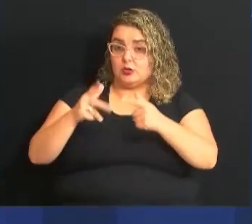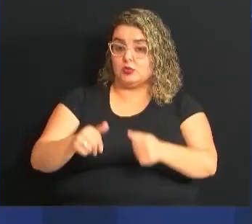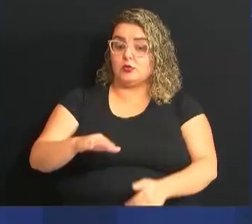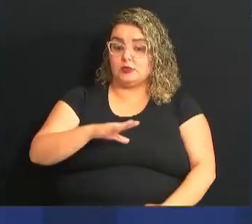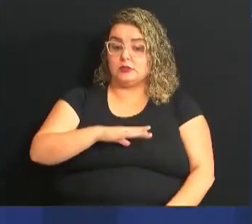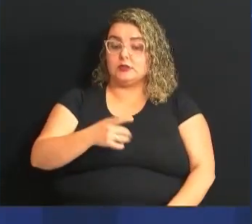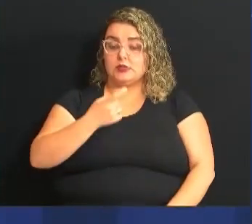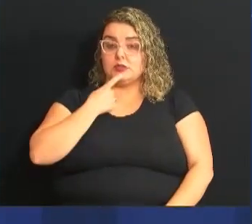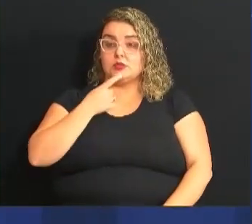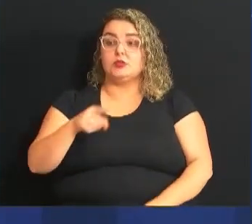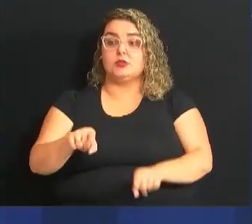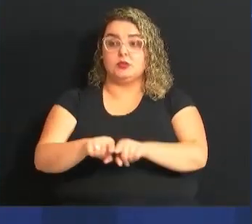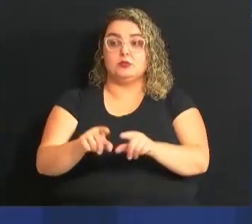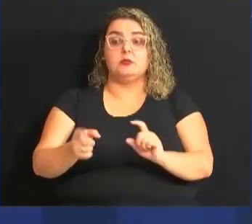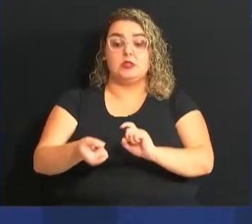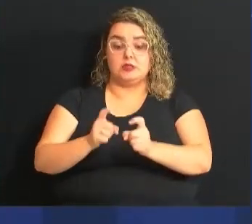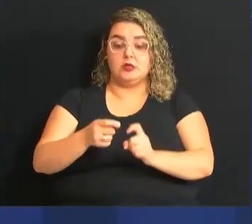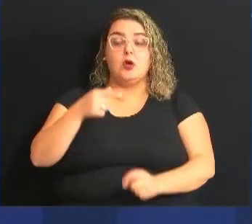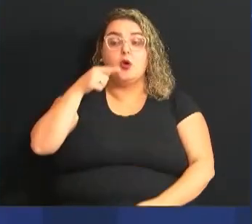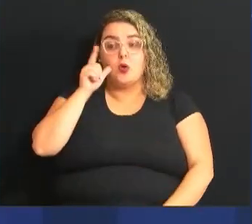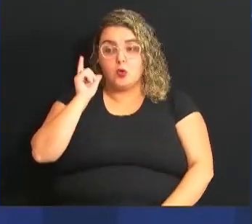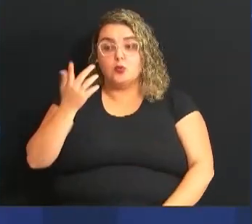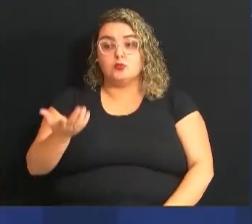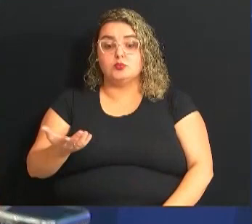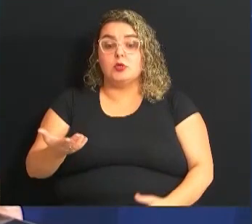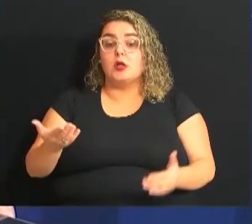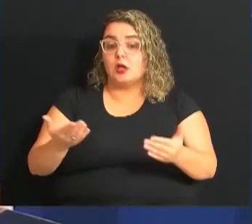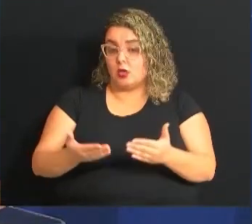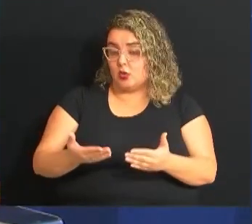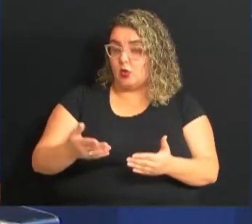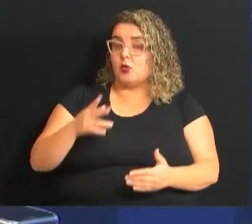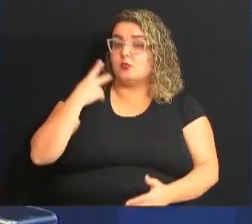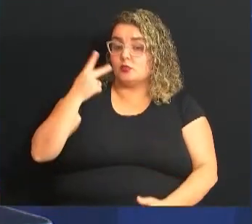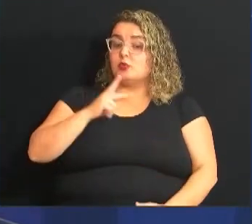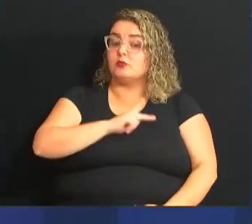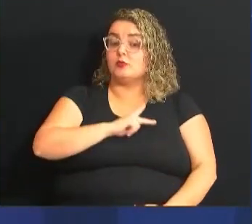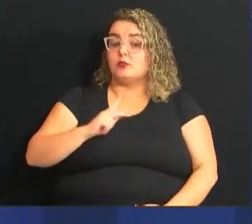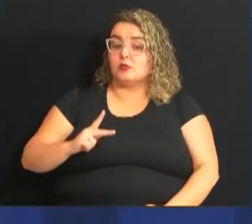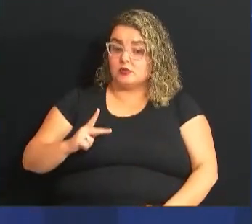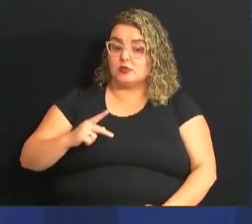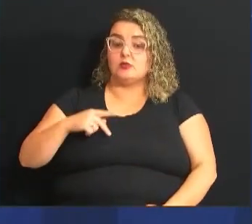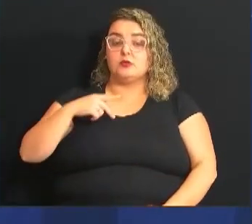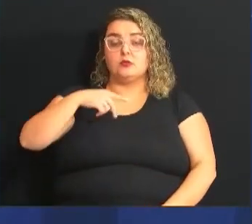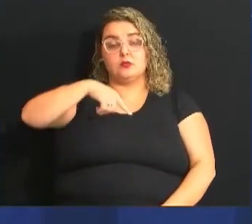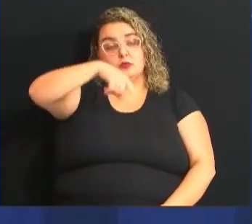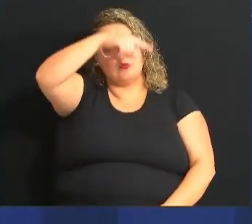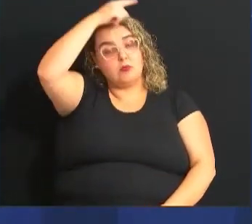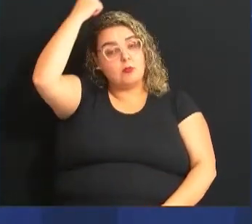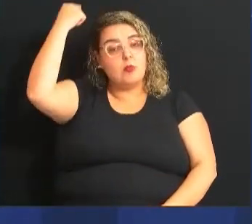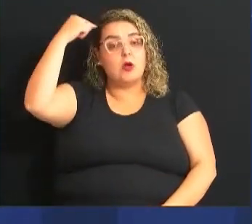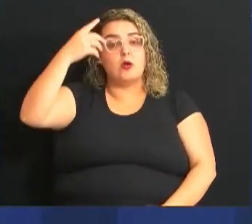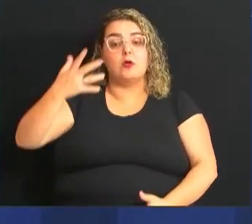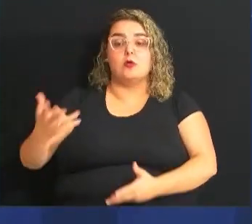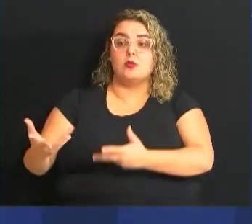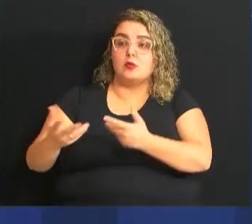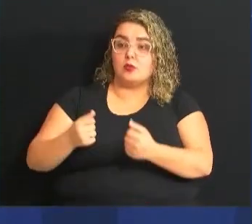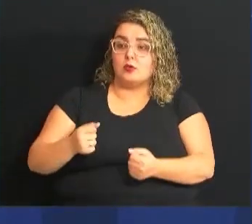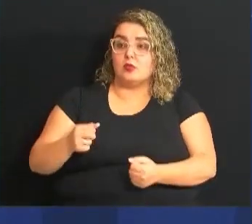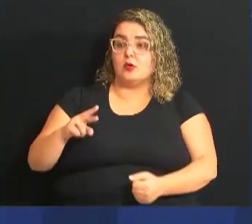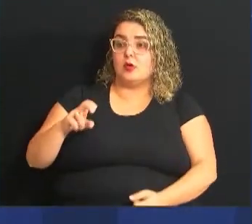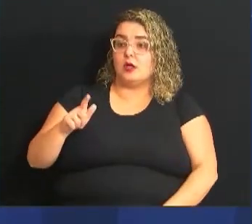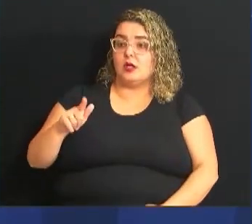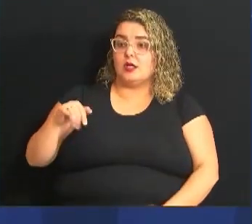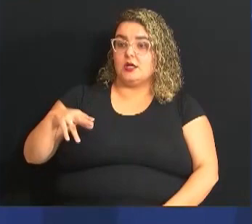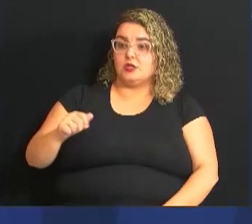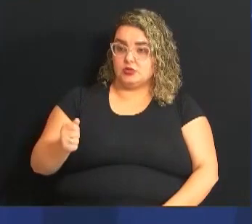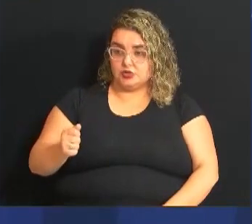Campinas, também se reuniu ontem. Desta vez, o vereador e presidente da frente, Paulo Gaspar, convidou Regina Márcia